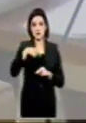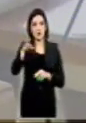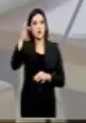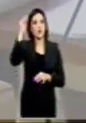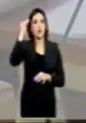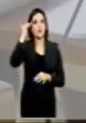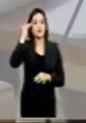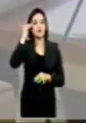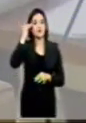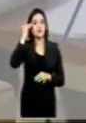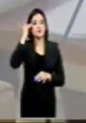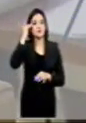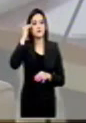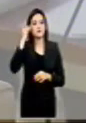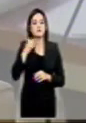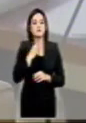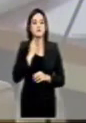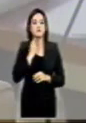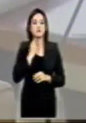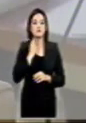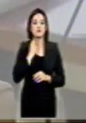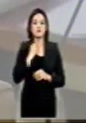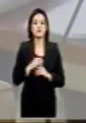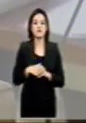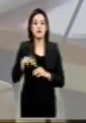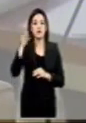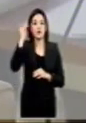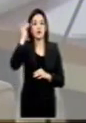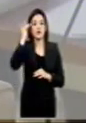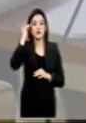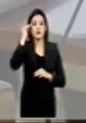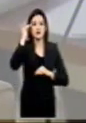que concerne a este ponto, há